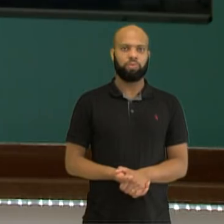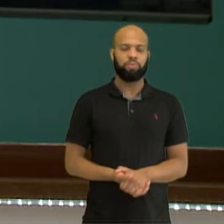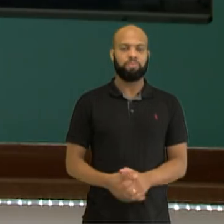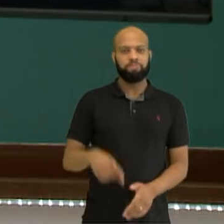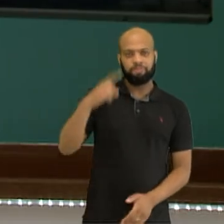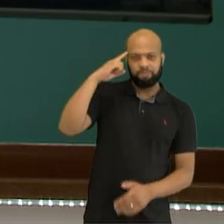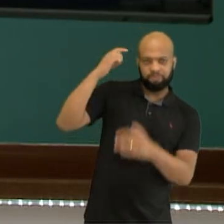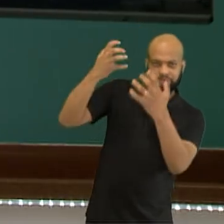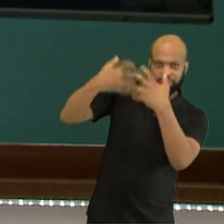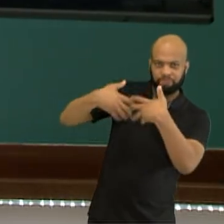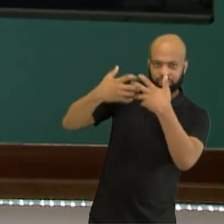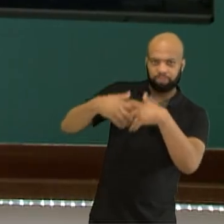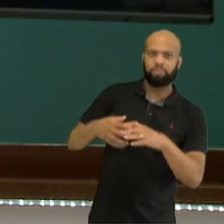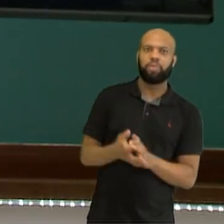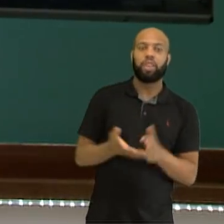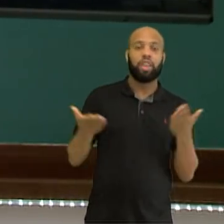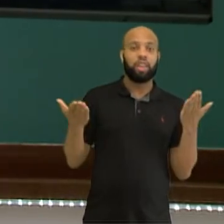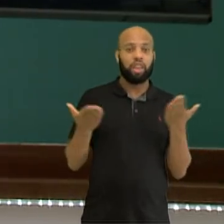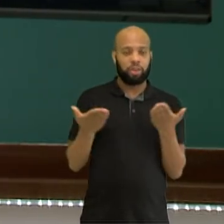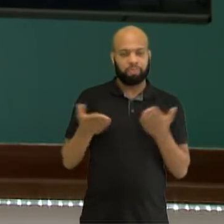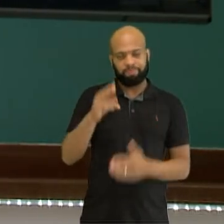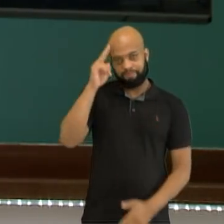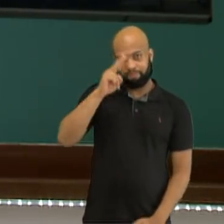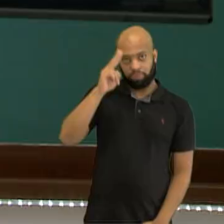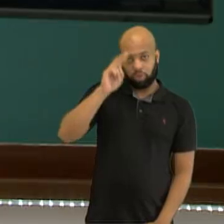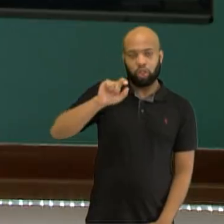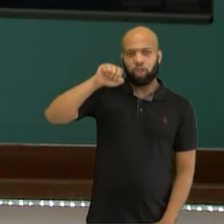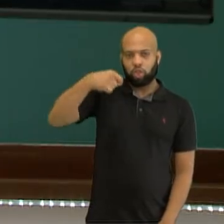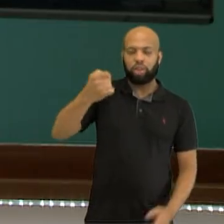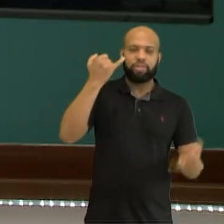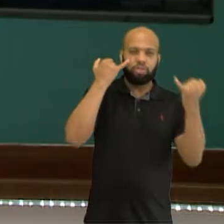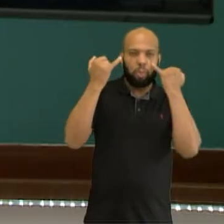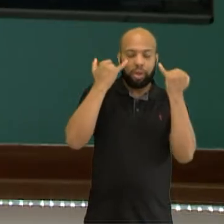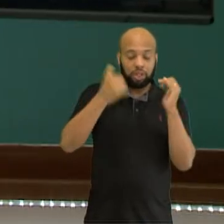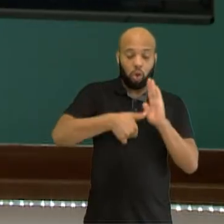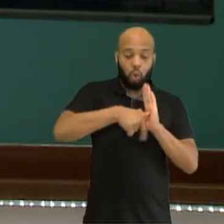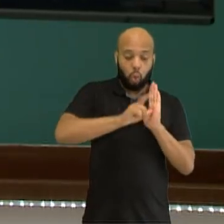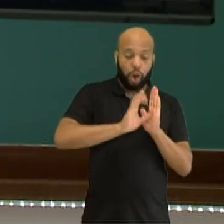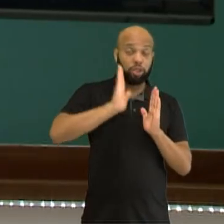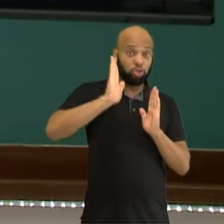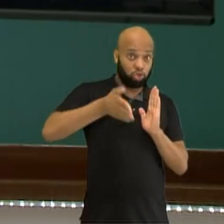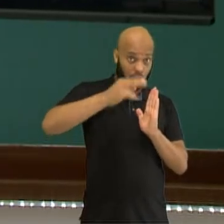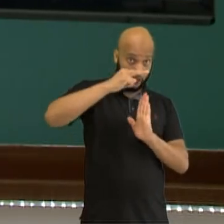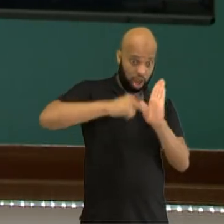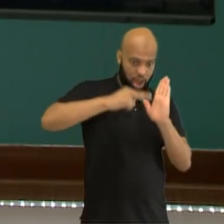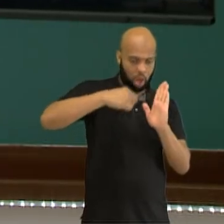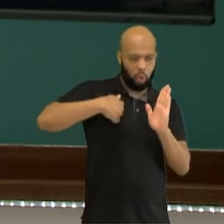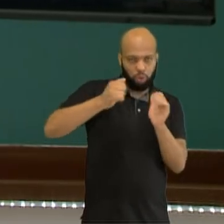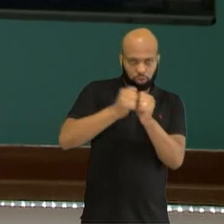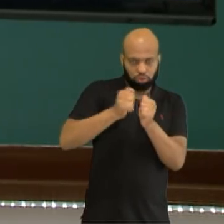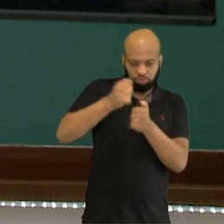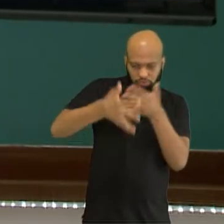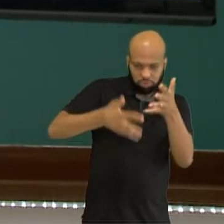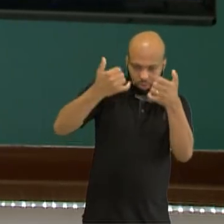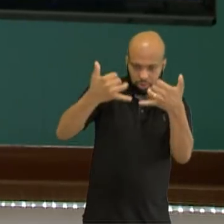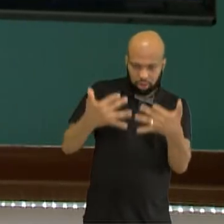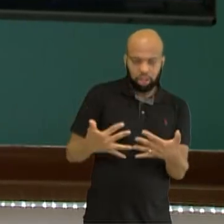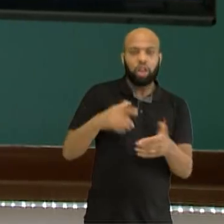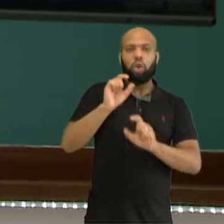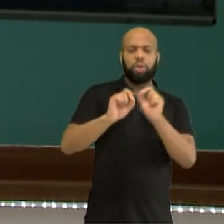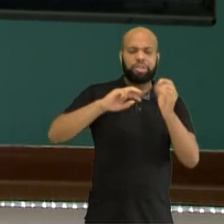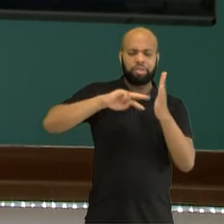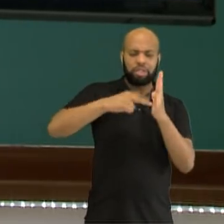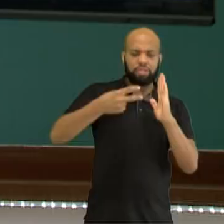Pensou um pouquinho? Então, relembrou um pouco da notícia que eu tinha lido com vocês, do que significa o termo fake